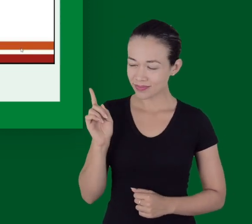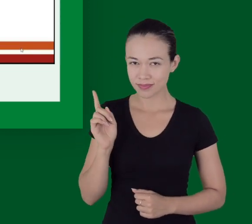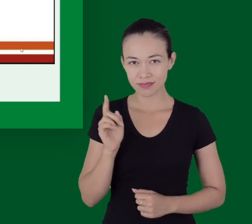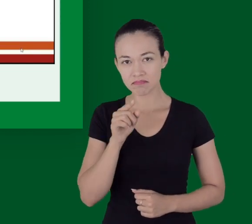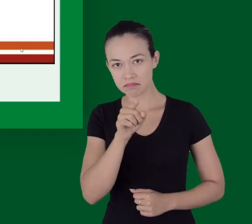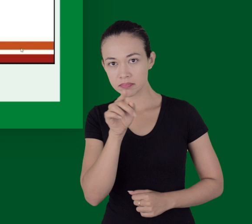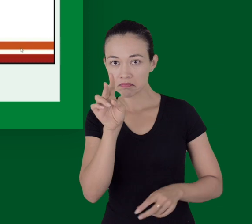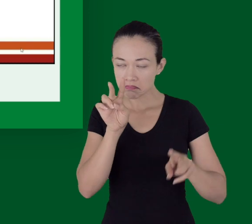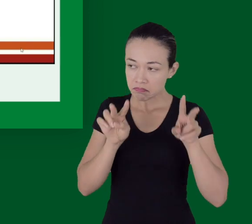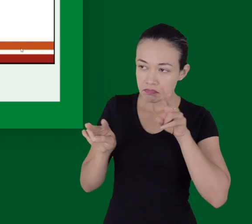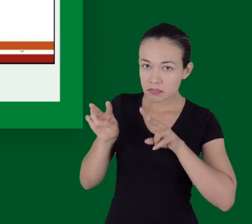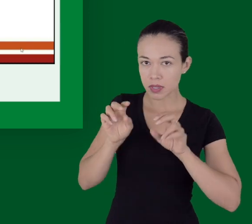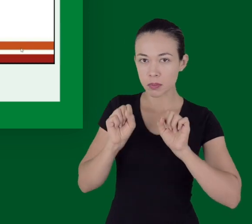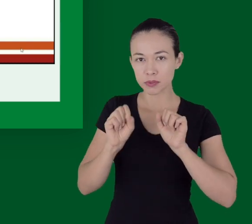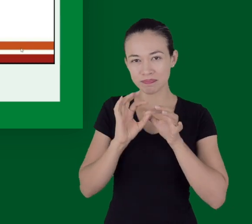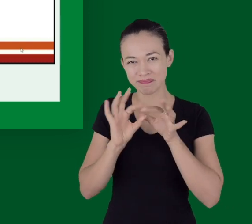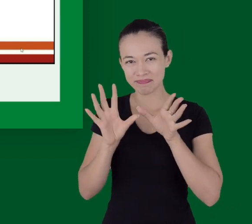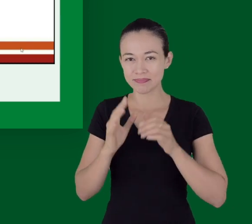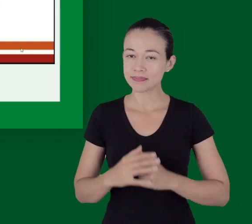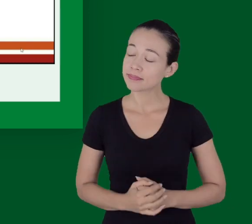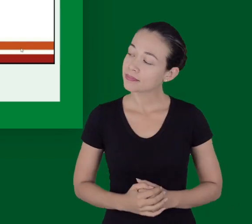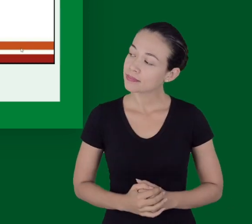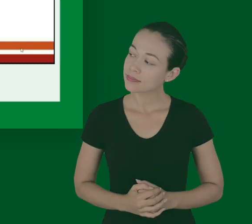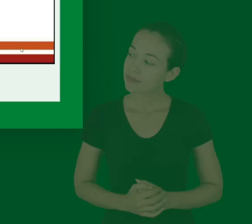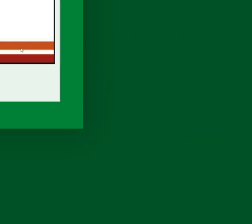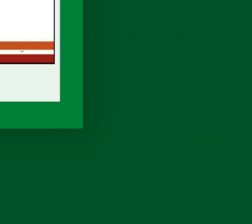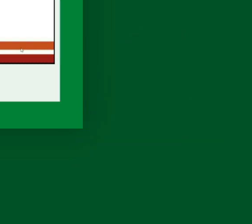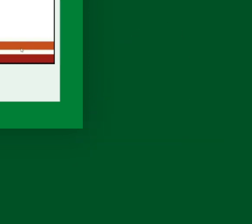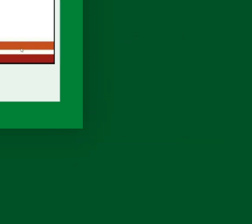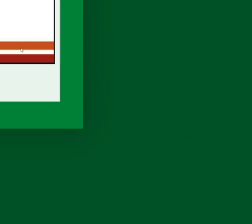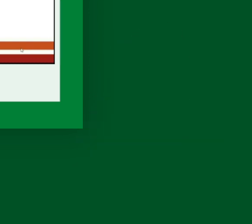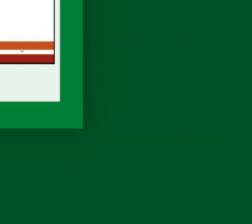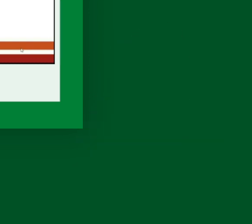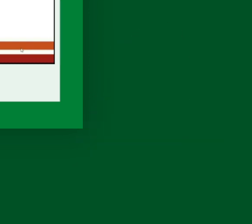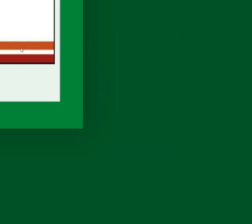que vou dar um tempinho aí para vocês verem.